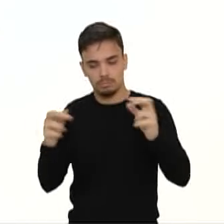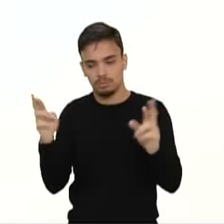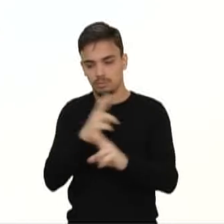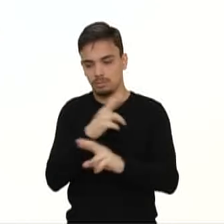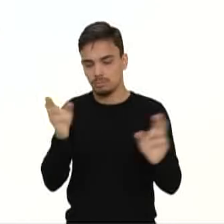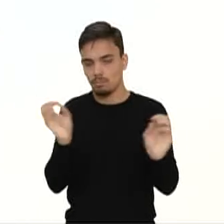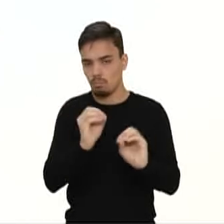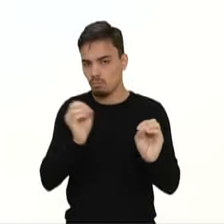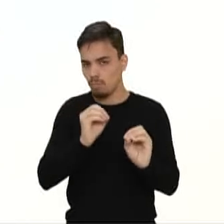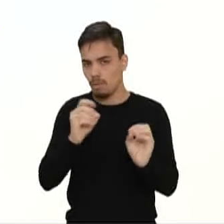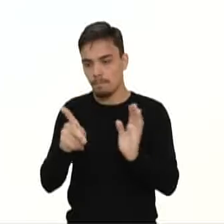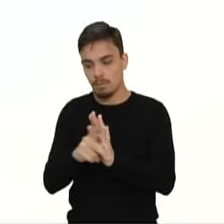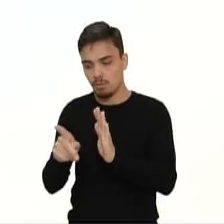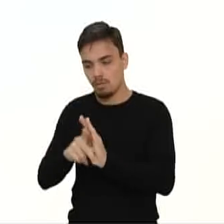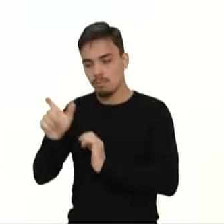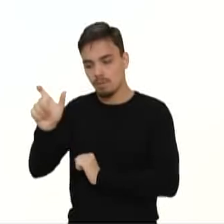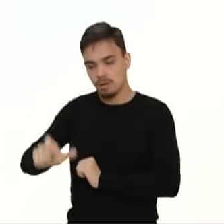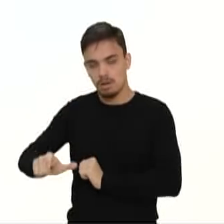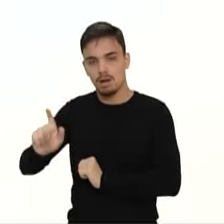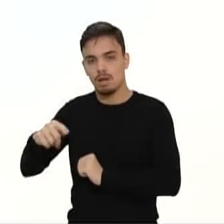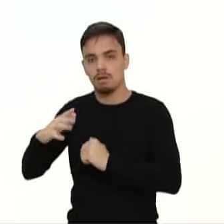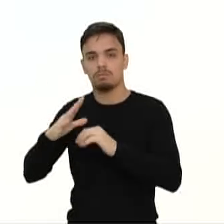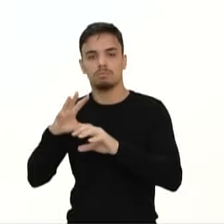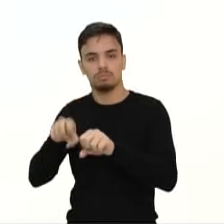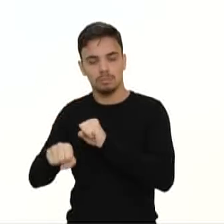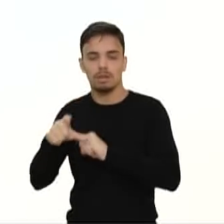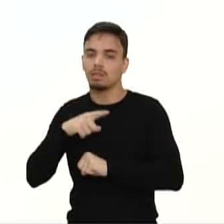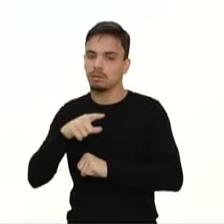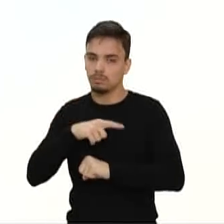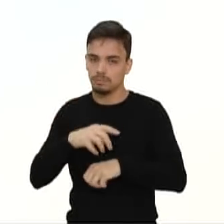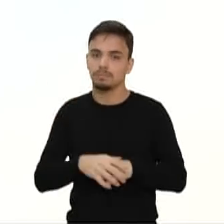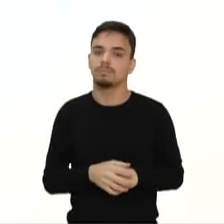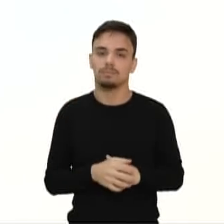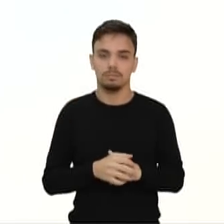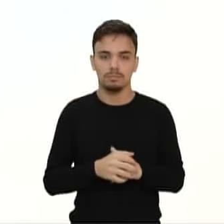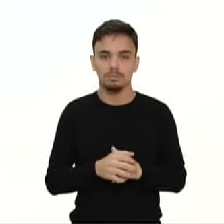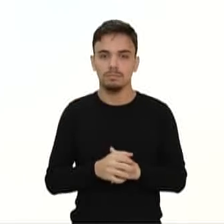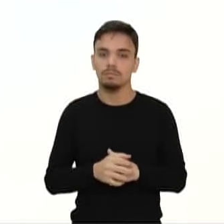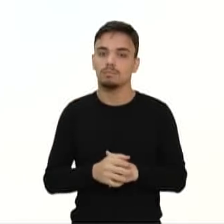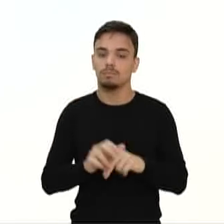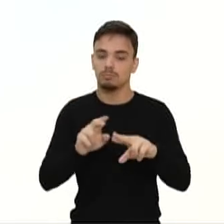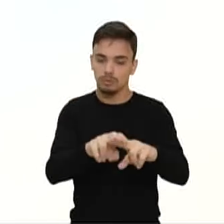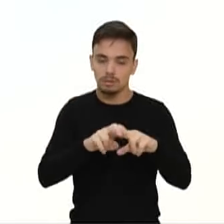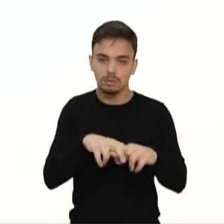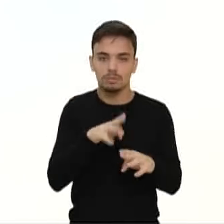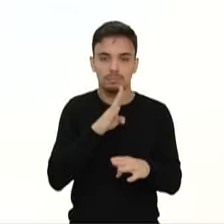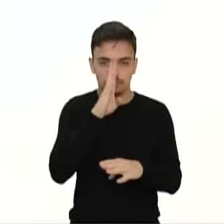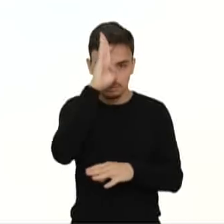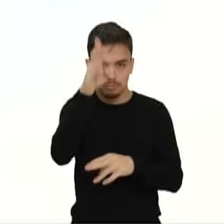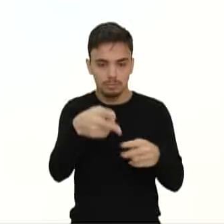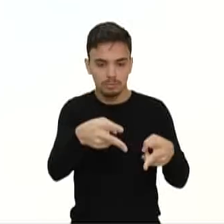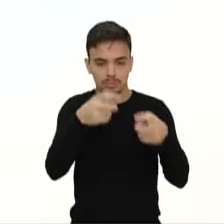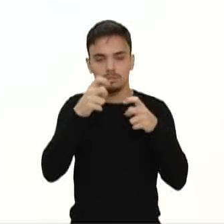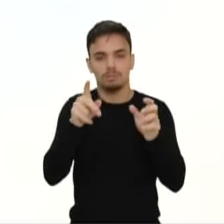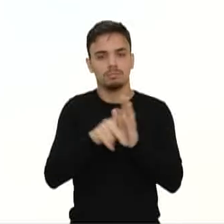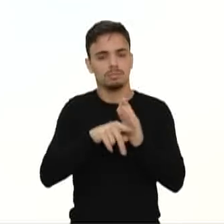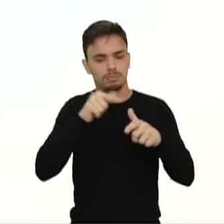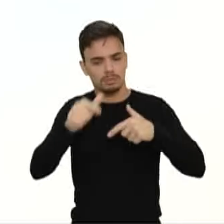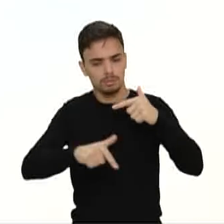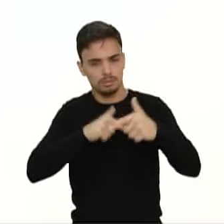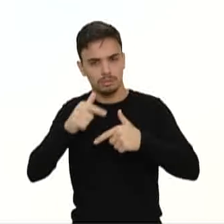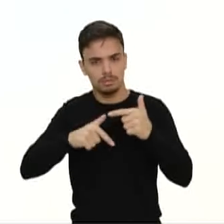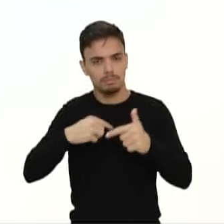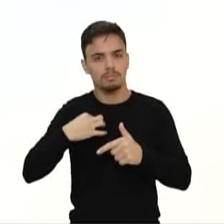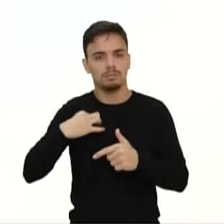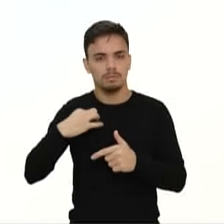de atuação pode trazer. No entanto, o principal aspecto de um trabalho